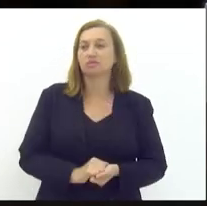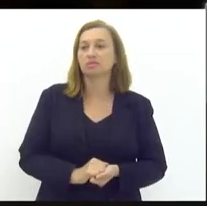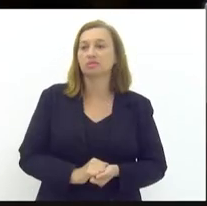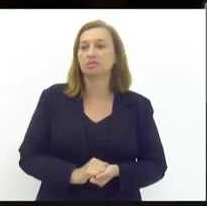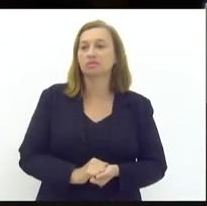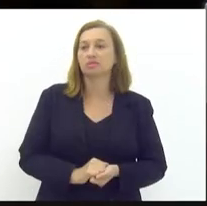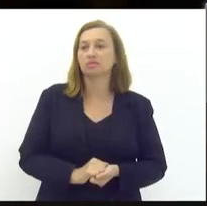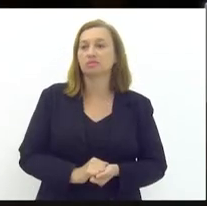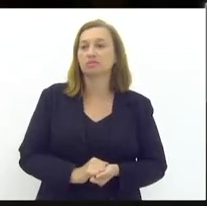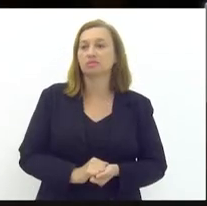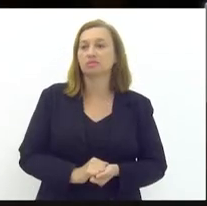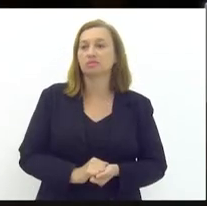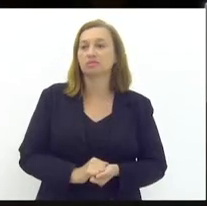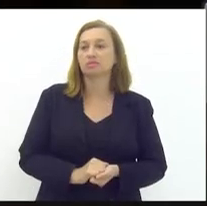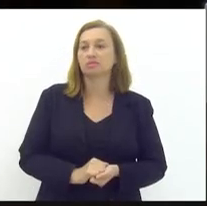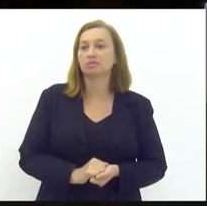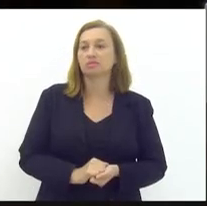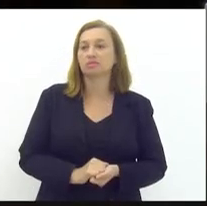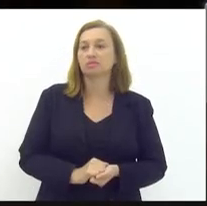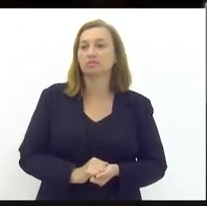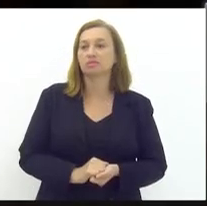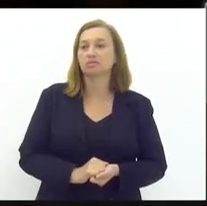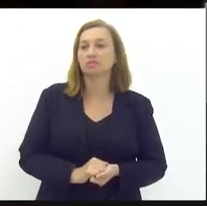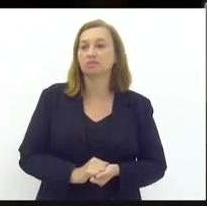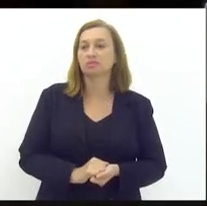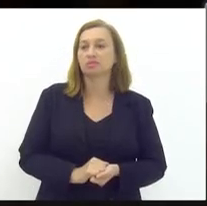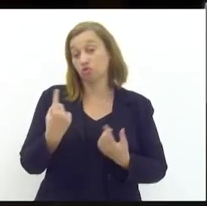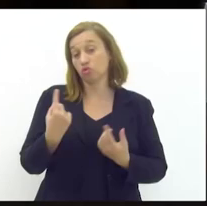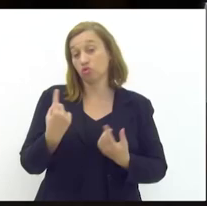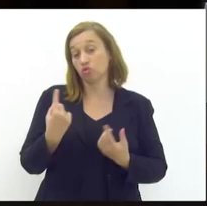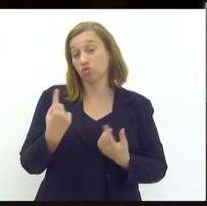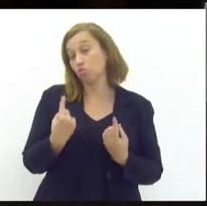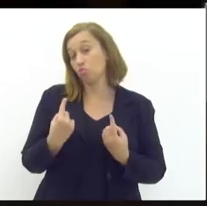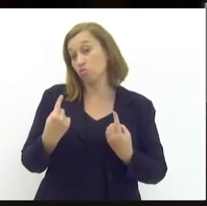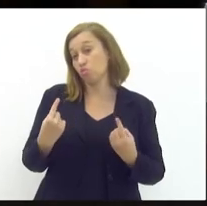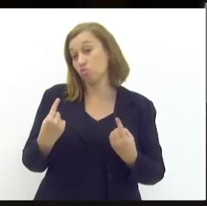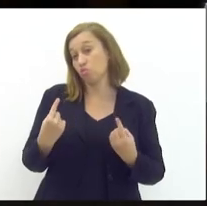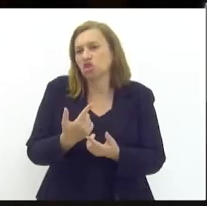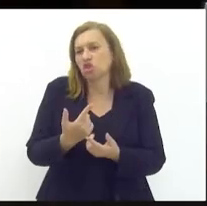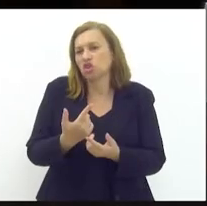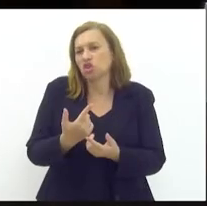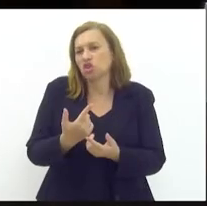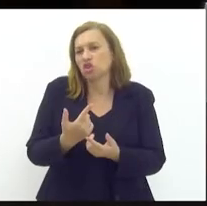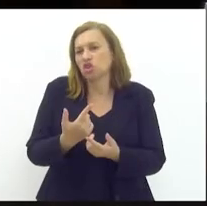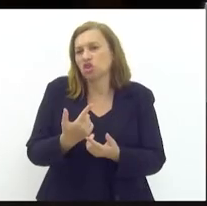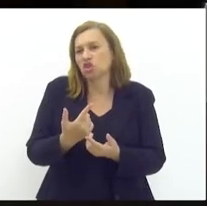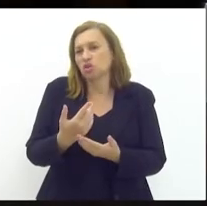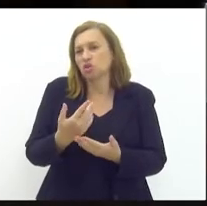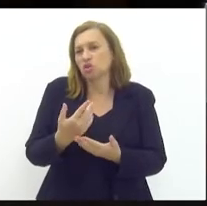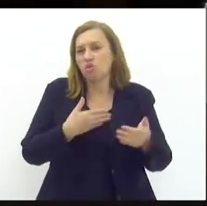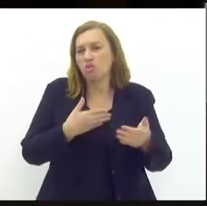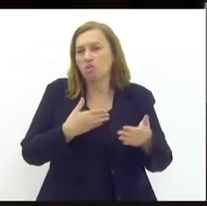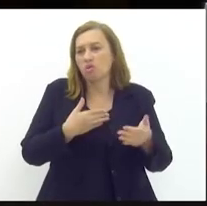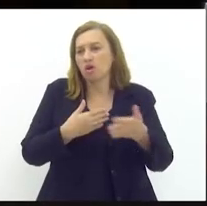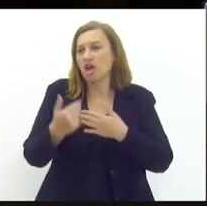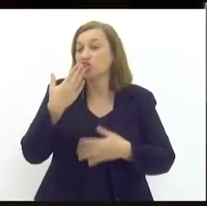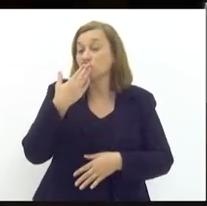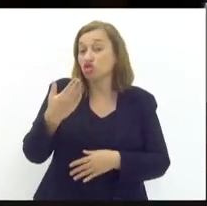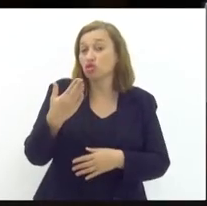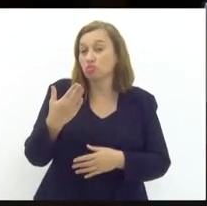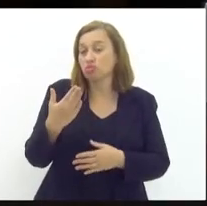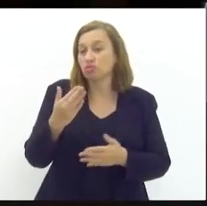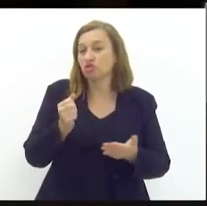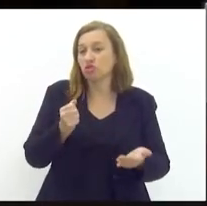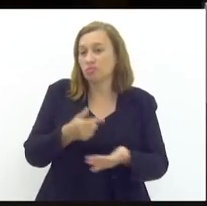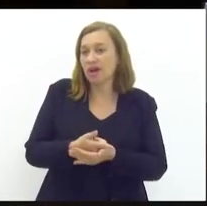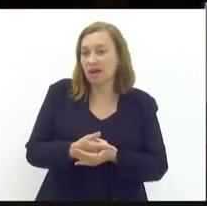sobre produtos da cesta básica é gozado que hoje eu sou contra fazer qualquer tipo de isenção de exoneração contra cesta básica porque